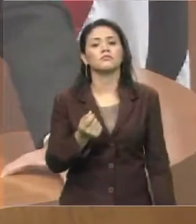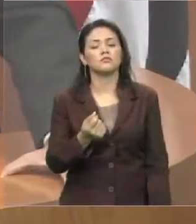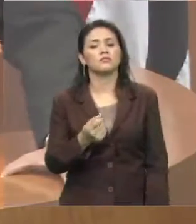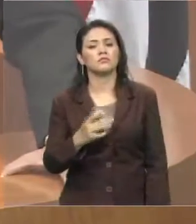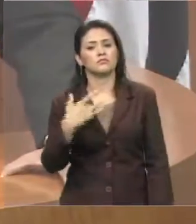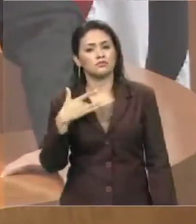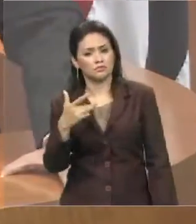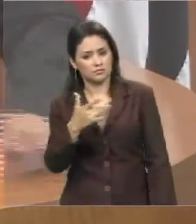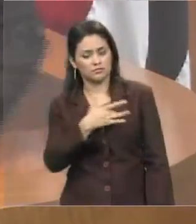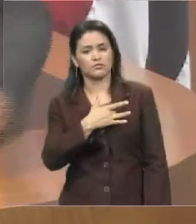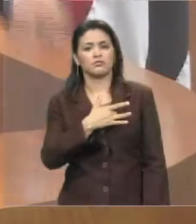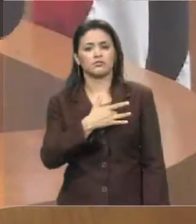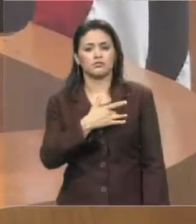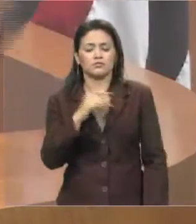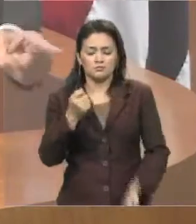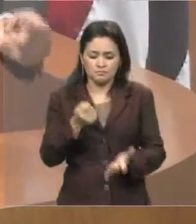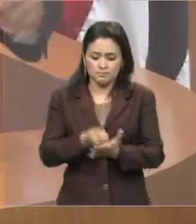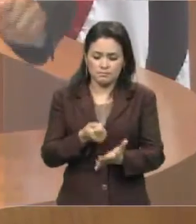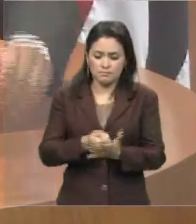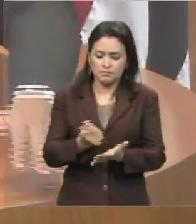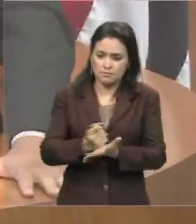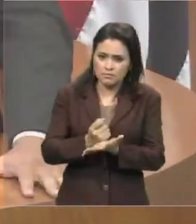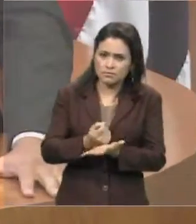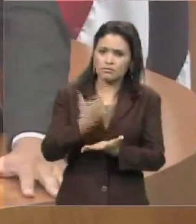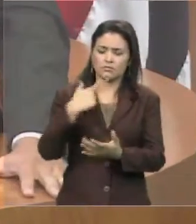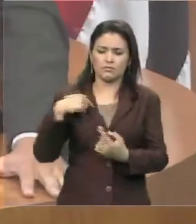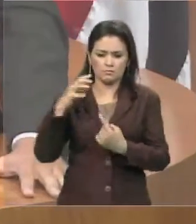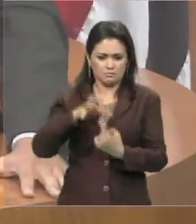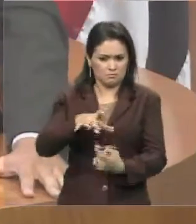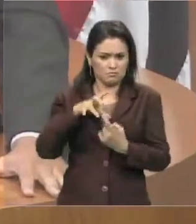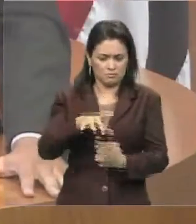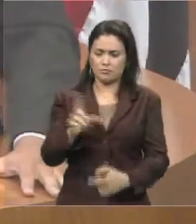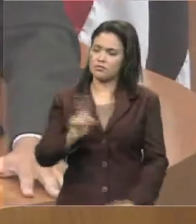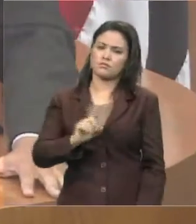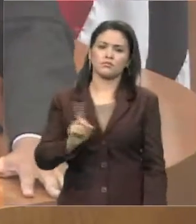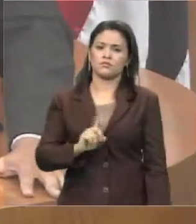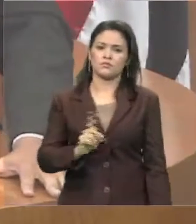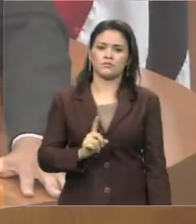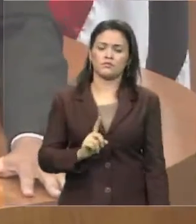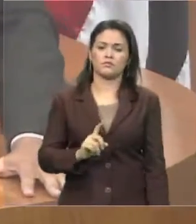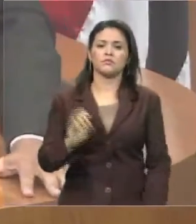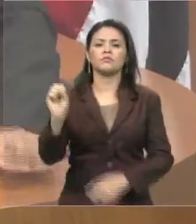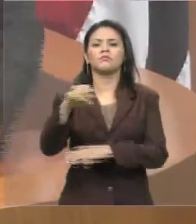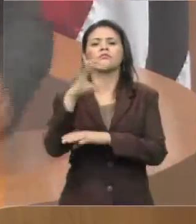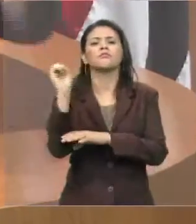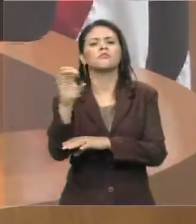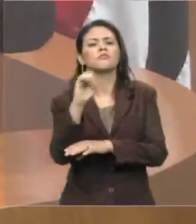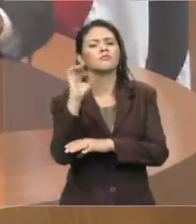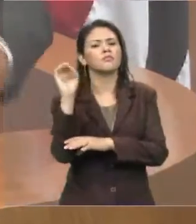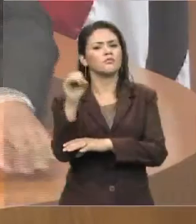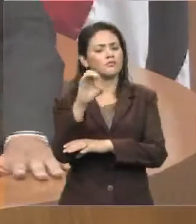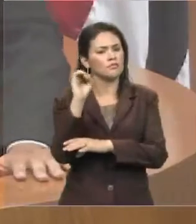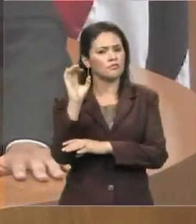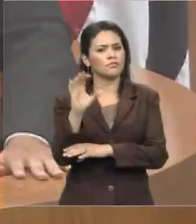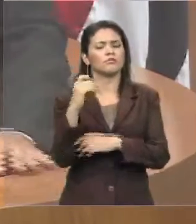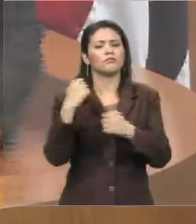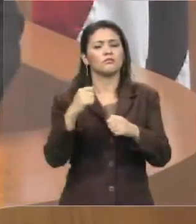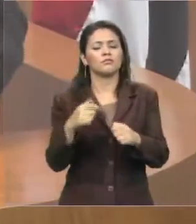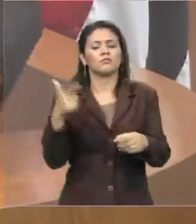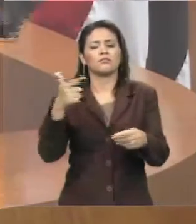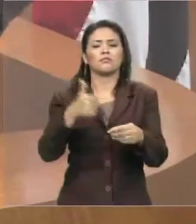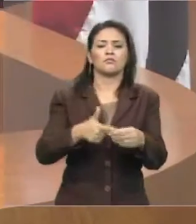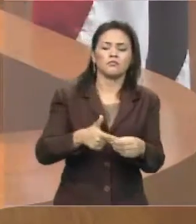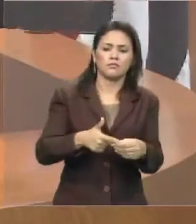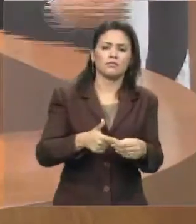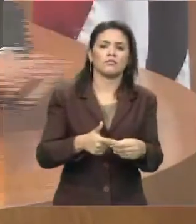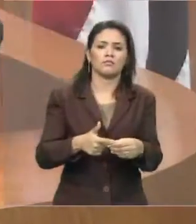perseguição. Cobrar remédio dentro do hospital, isso não é perseguição. Cobrar ambulância com combustível na hora de uma necessidade, que tem que ter um paciente para